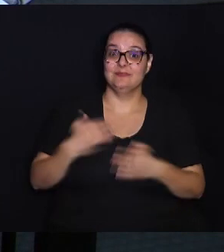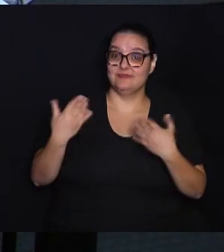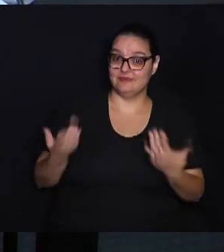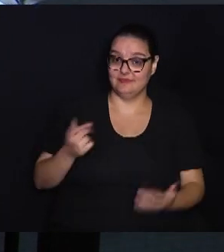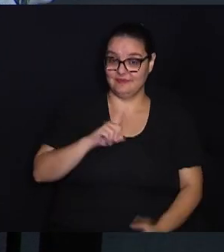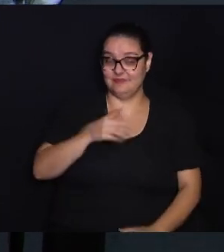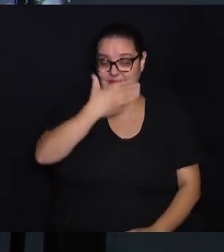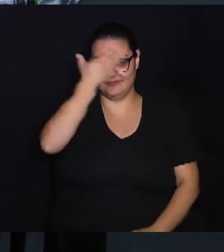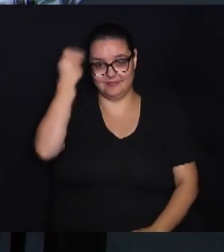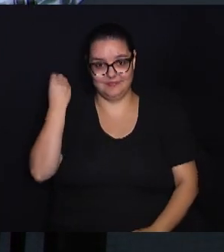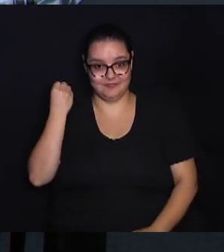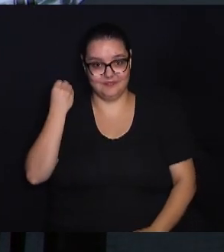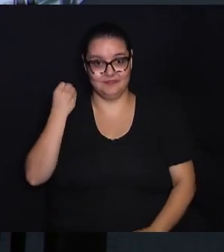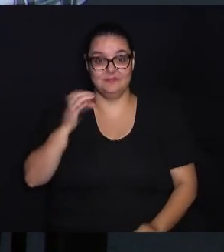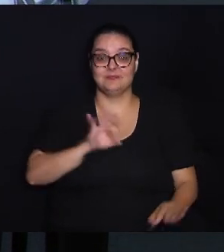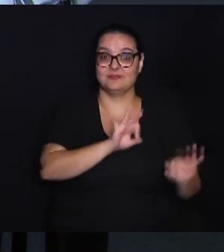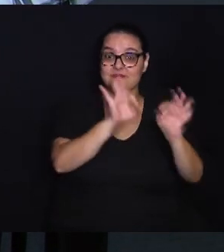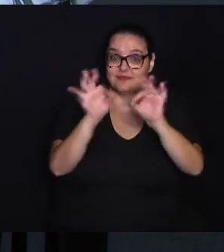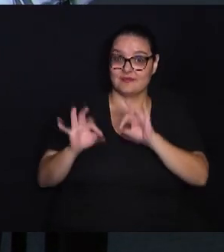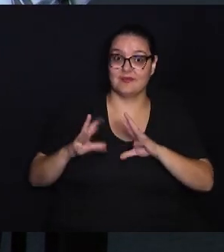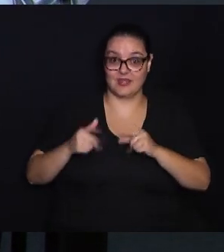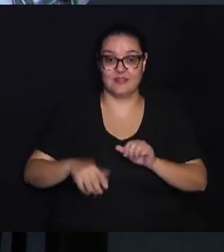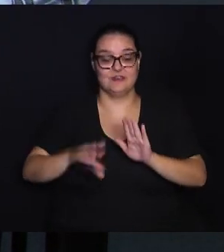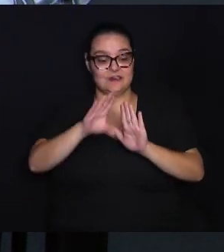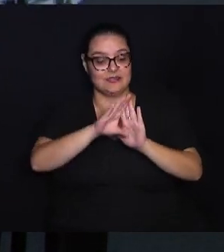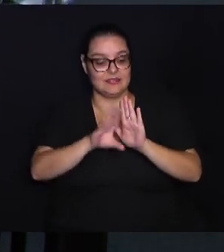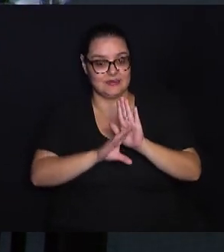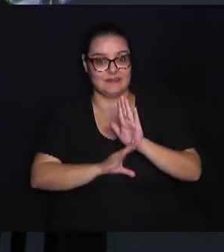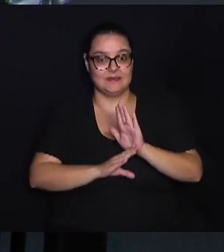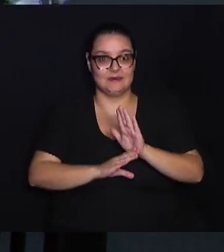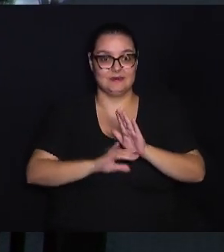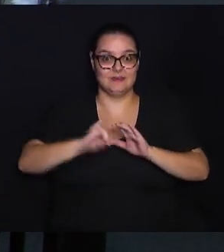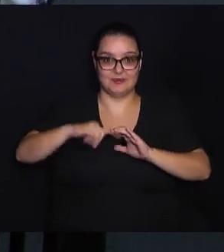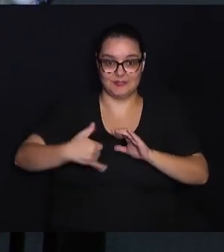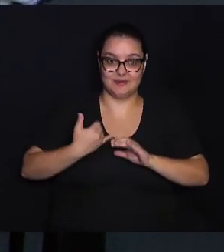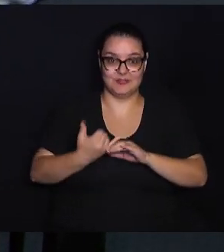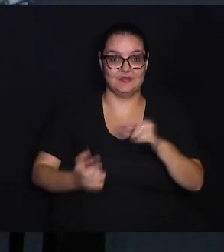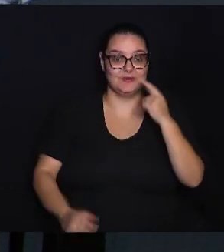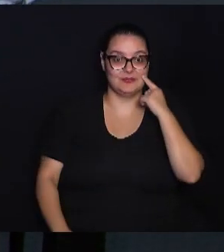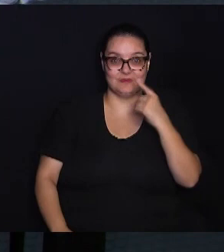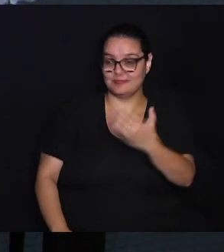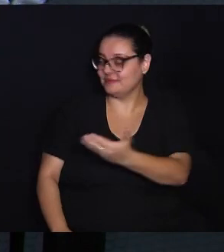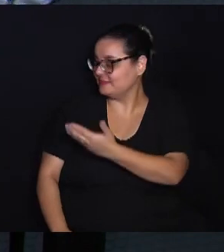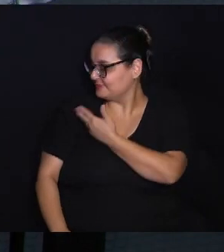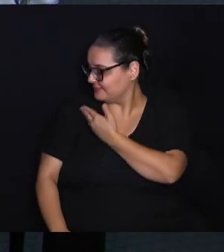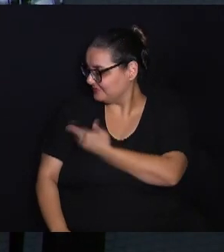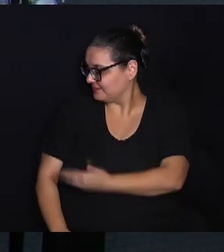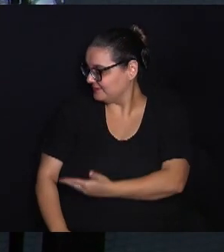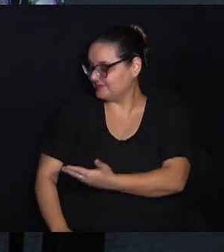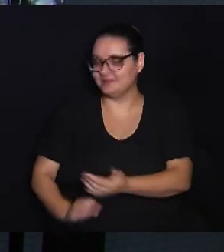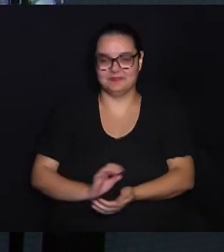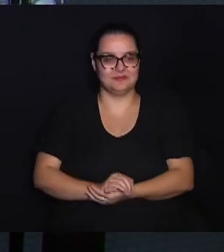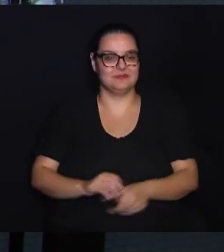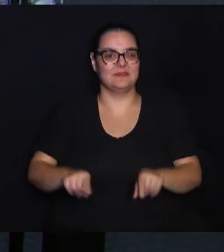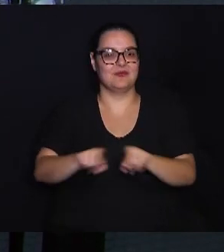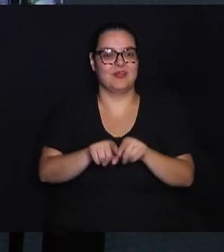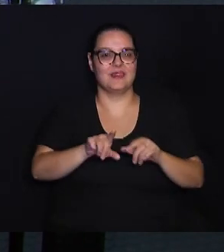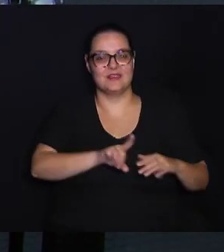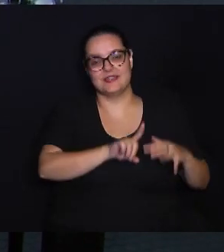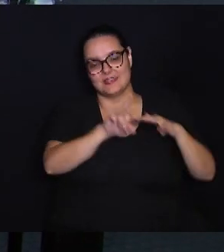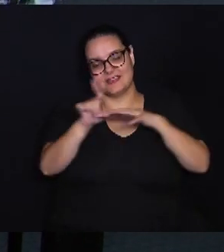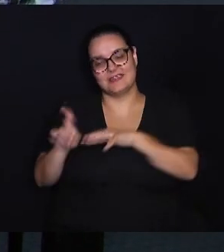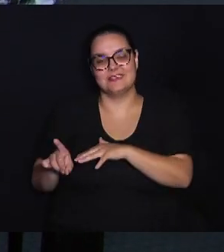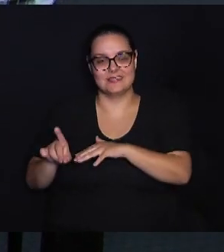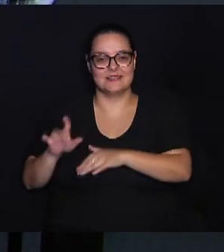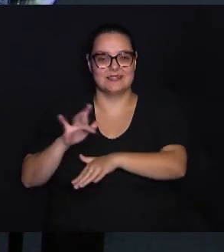professor. Então não se esqueçam de acompanhar toda a nossa programação no YouTube TV Câmara Campinas e também de nos